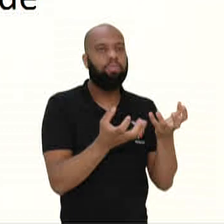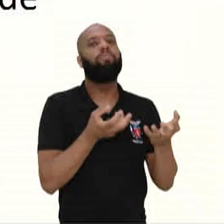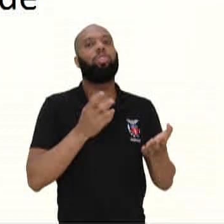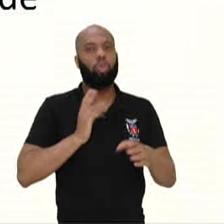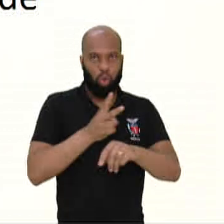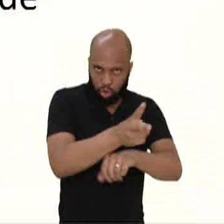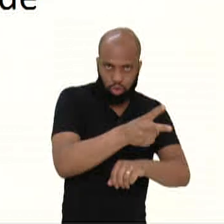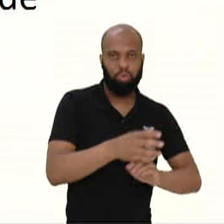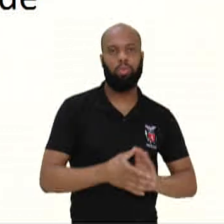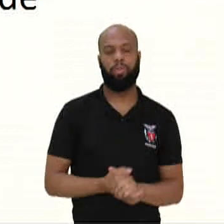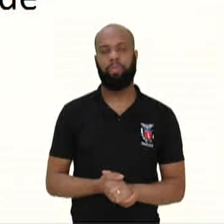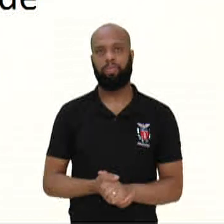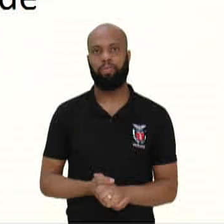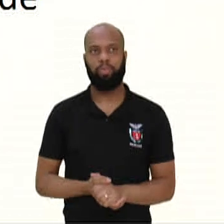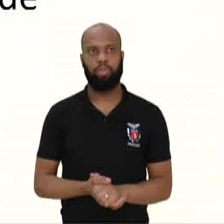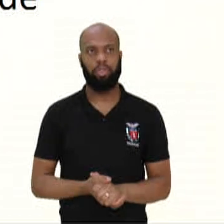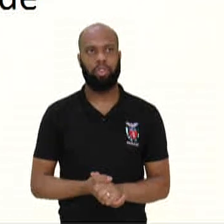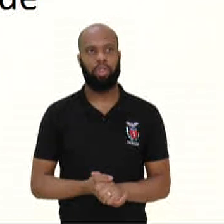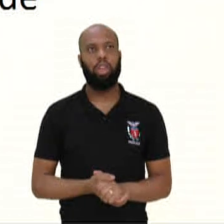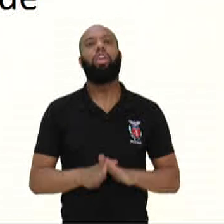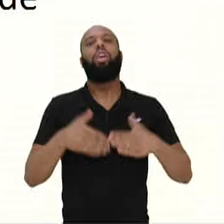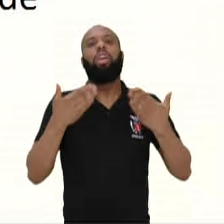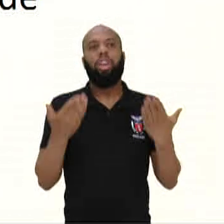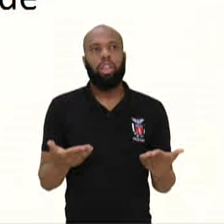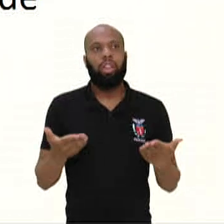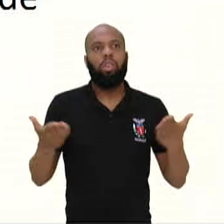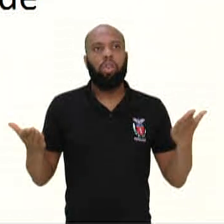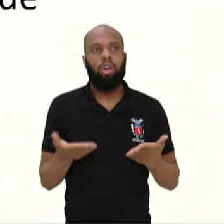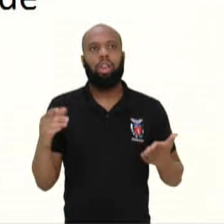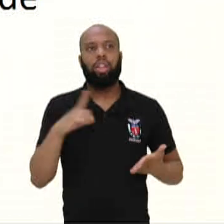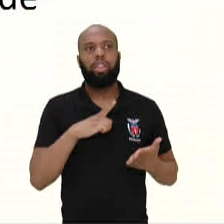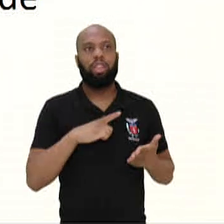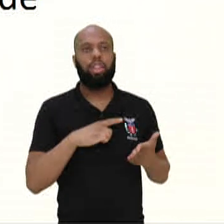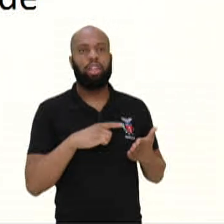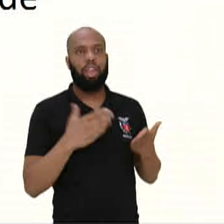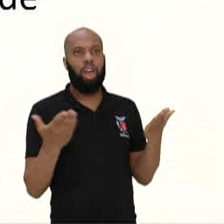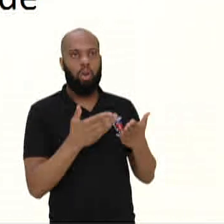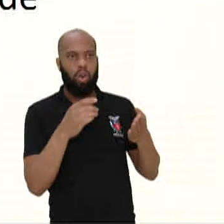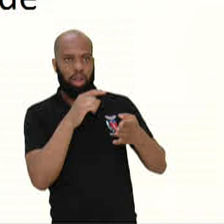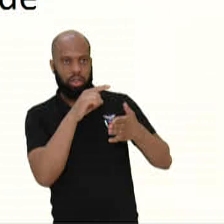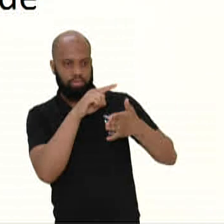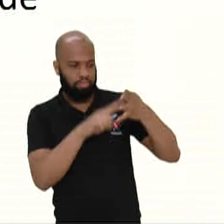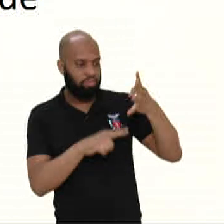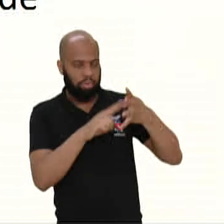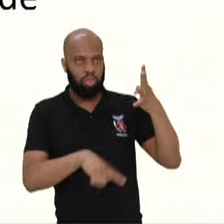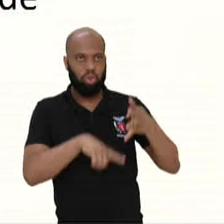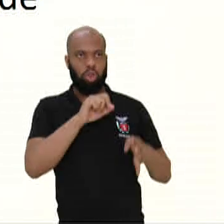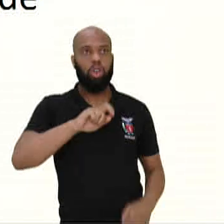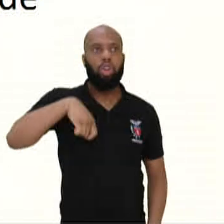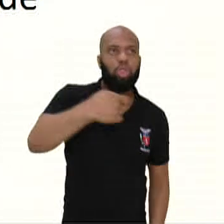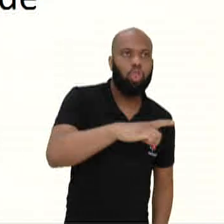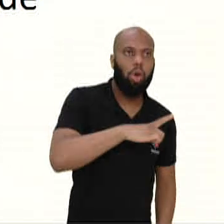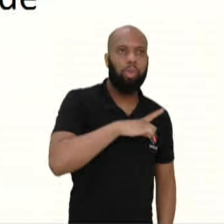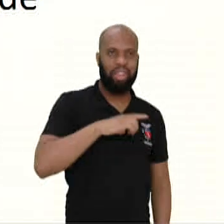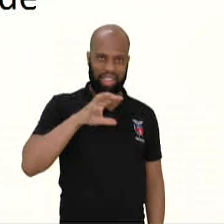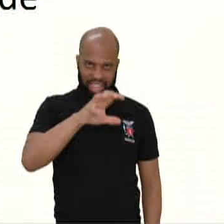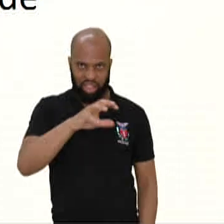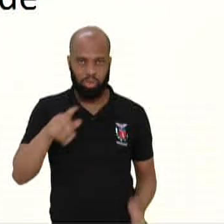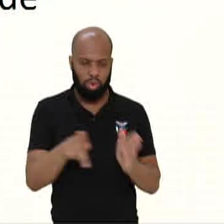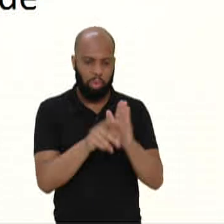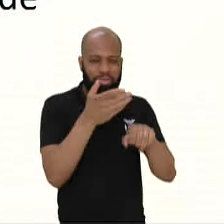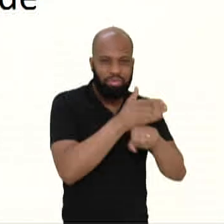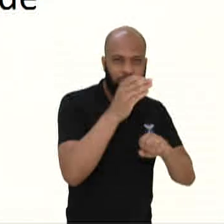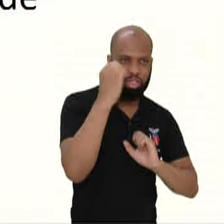objetivo. E aí nós estamos chegando, nos aproximando das alternativas. Sobre a associação entre a prática de